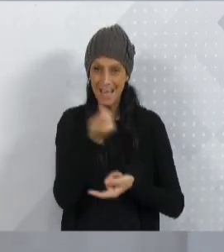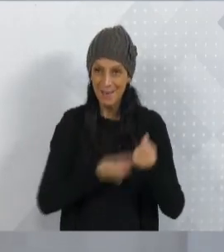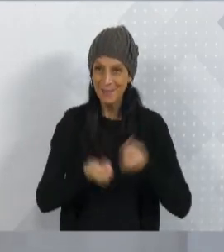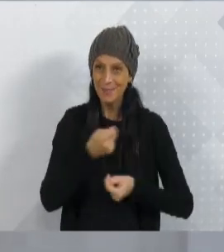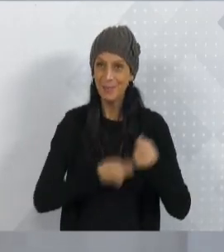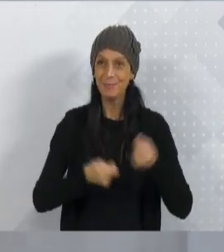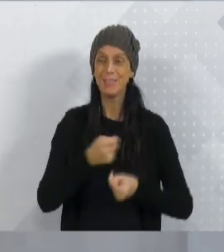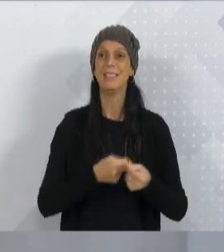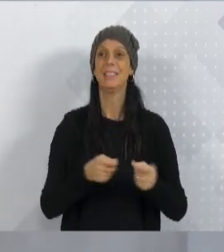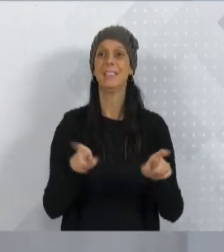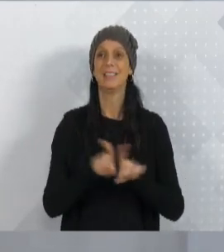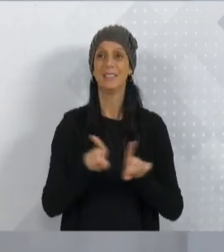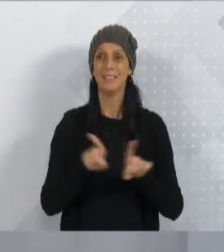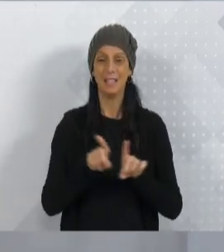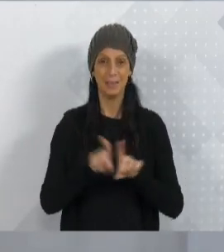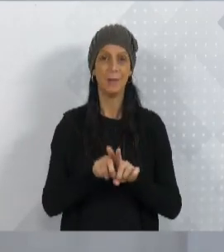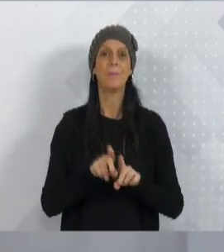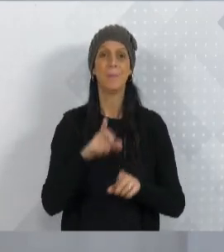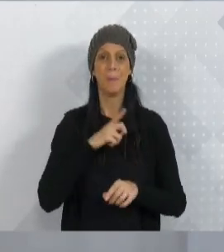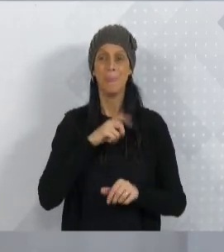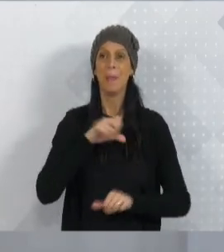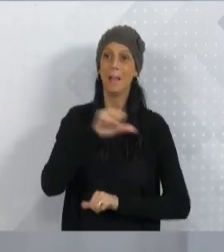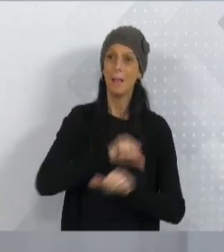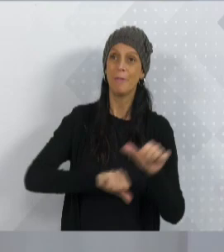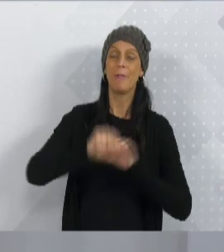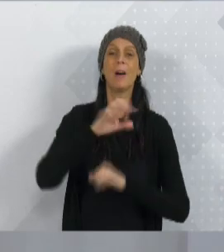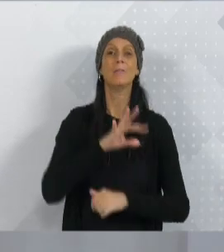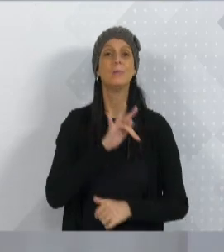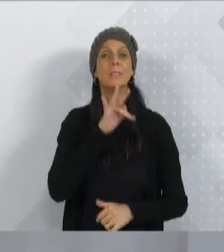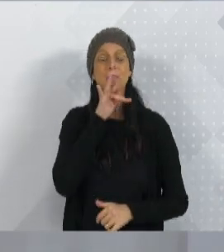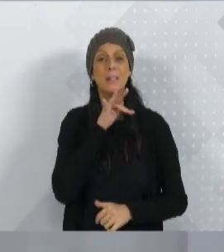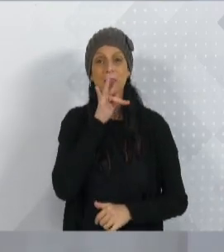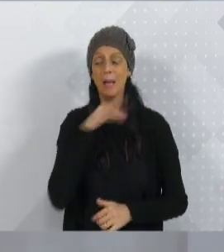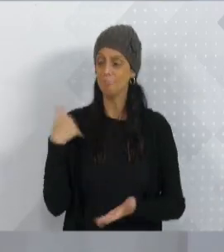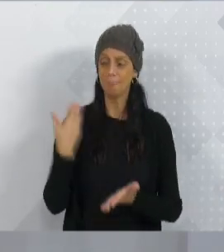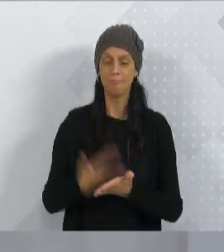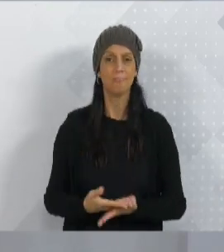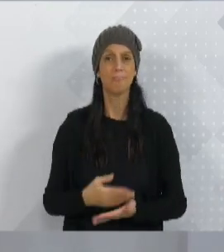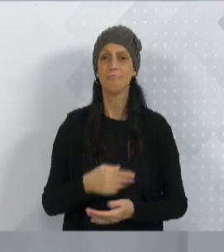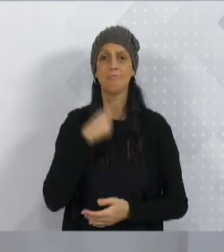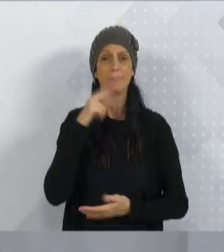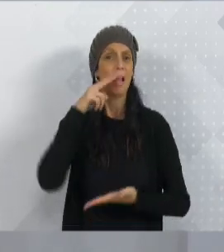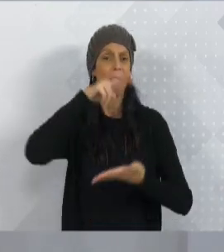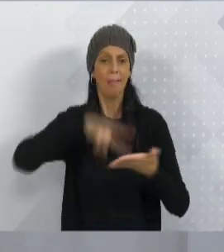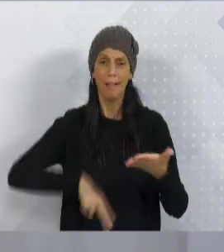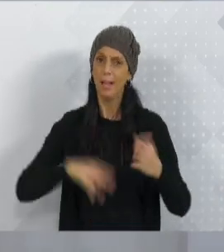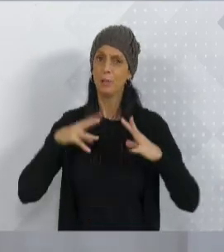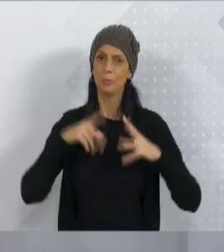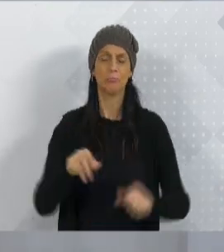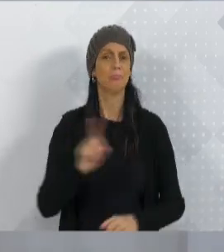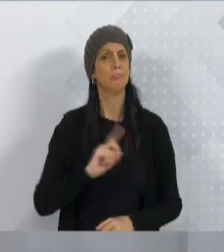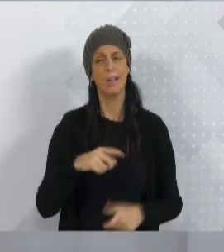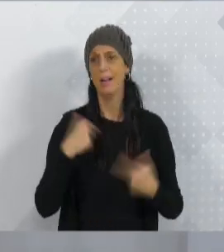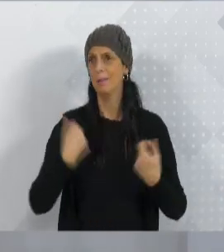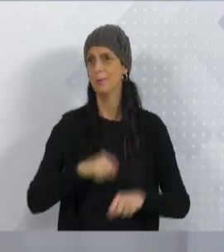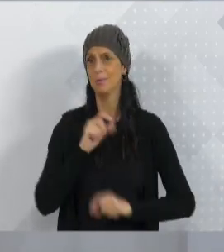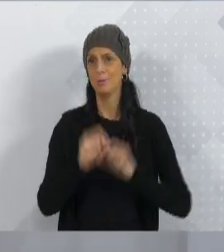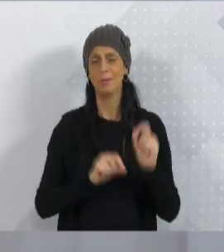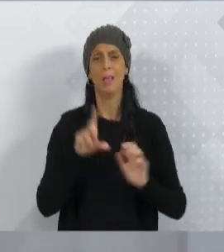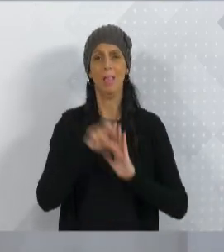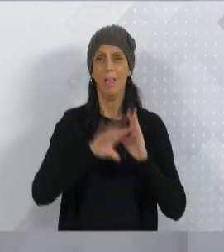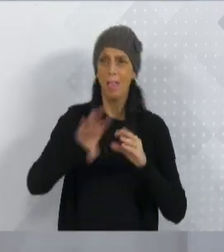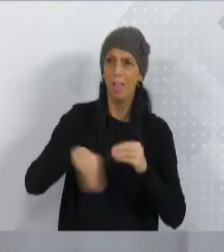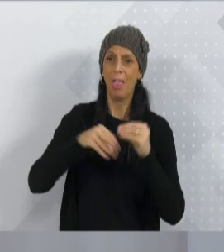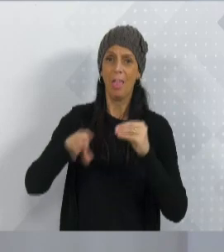da tal da reforma tributária que ninguém conhece o texto integral ainda que demanda legislação complementar